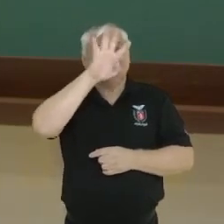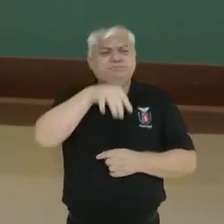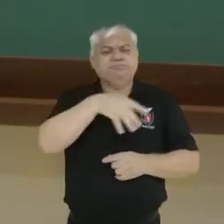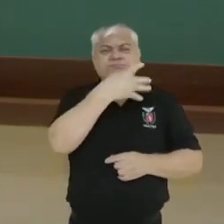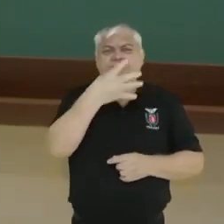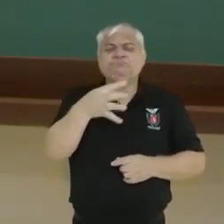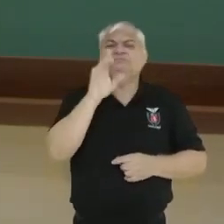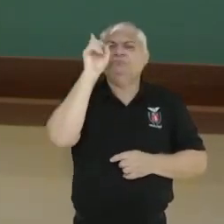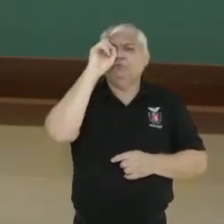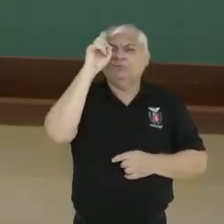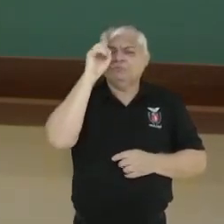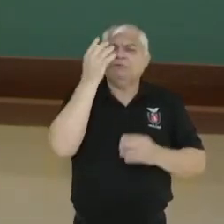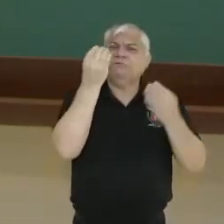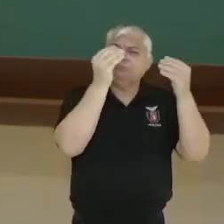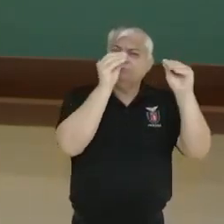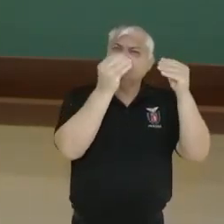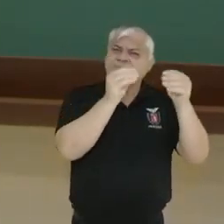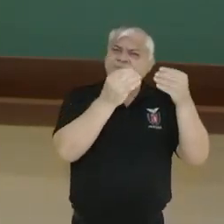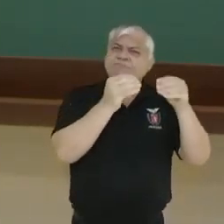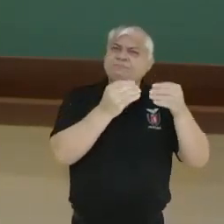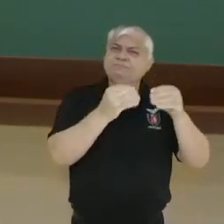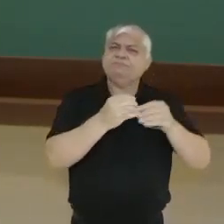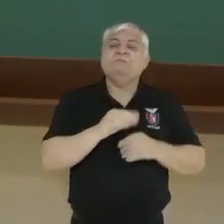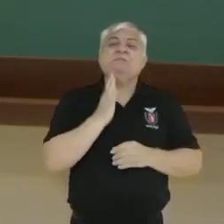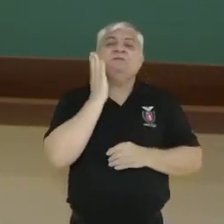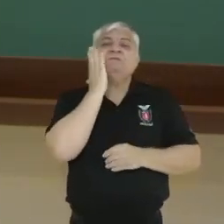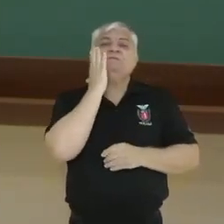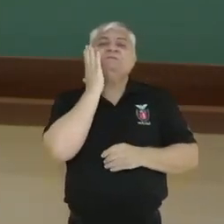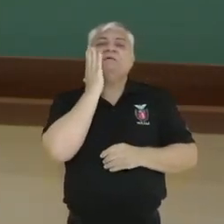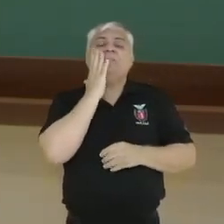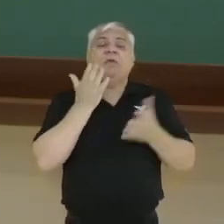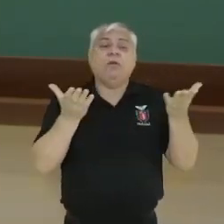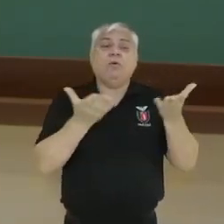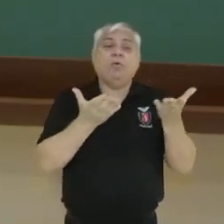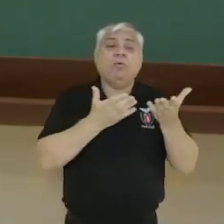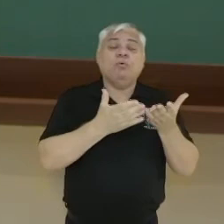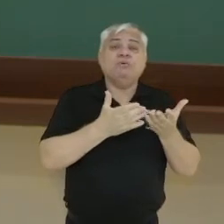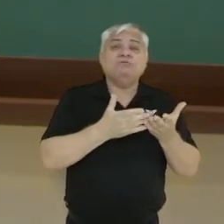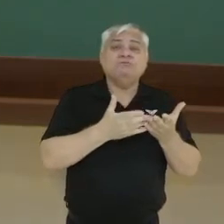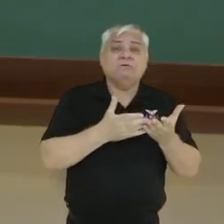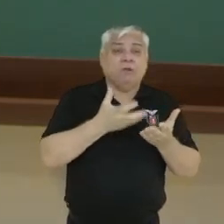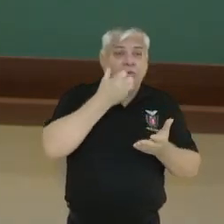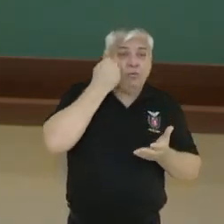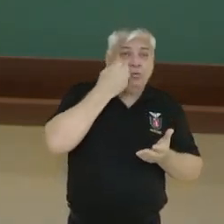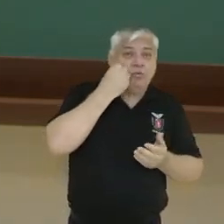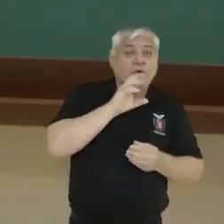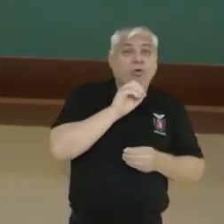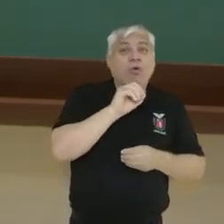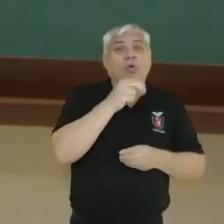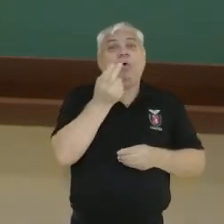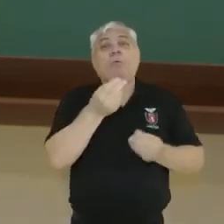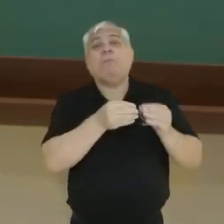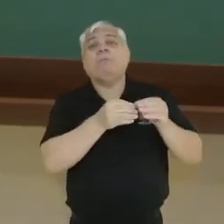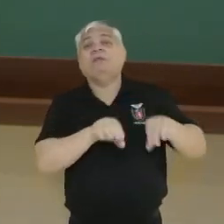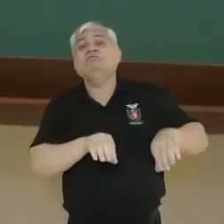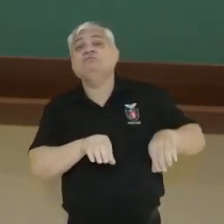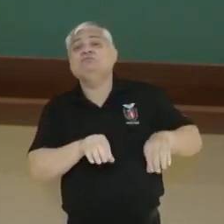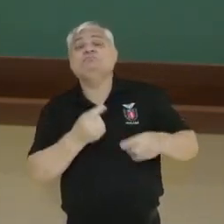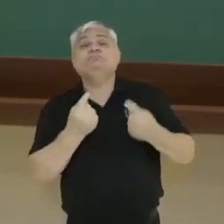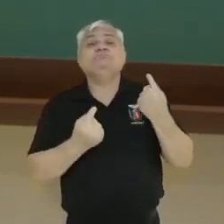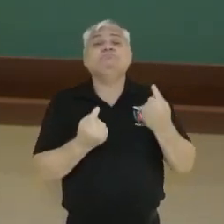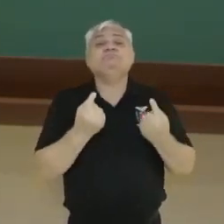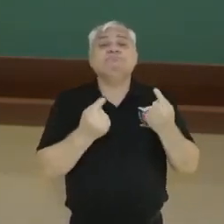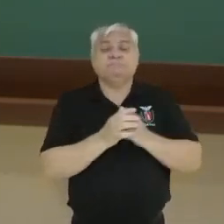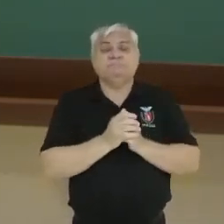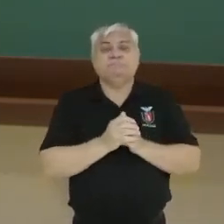planilha exatamente para você saber qual a receita que está entrando. Então você está fazendo um levantamento